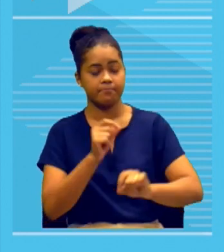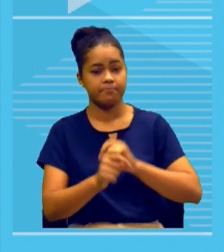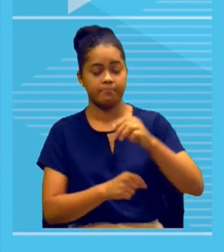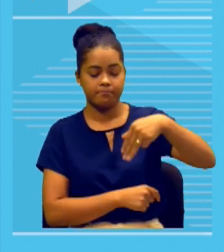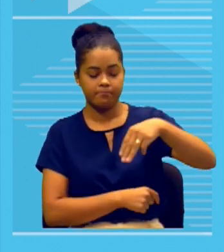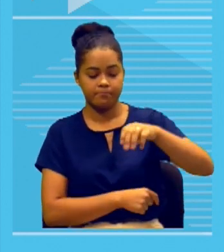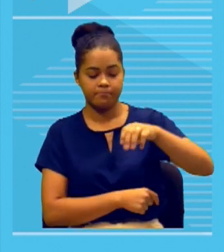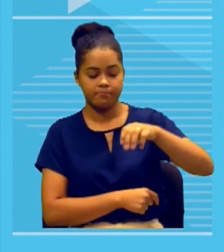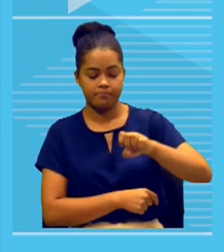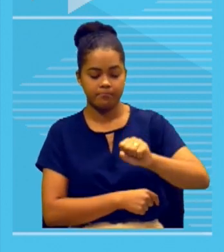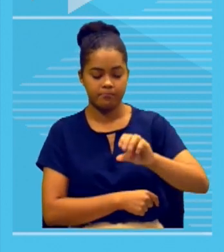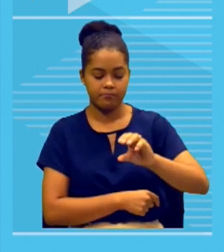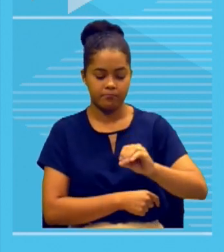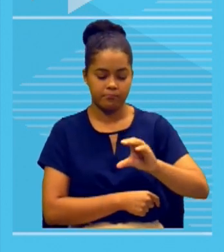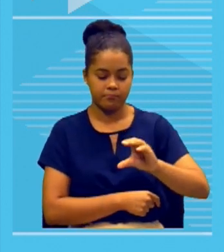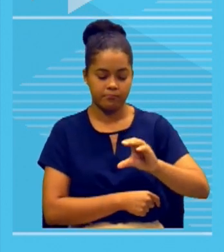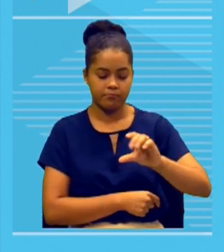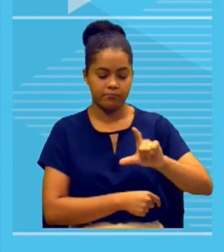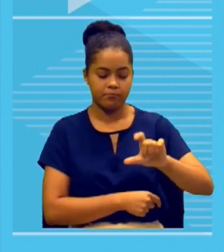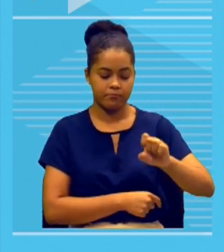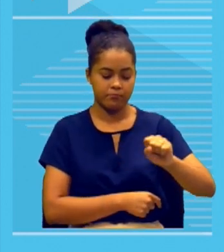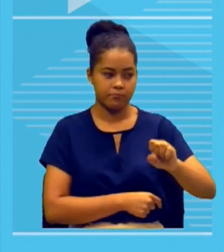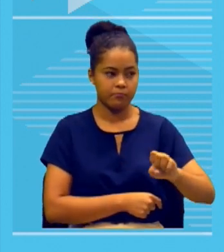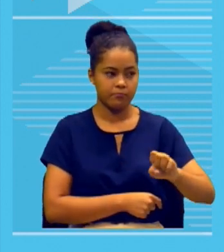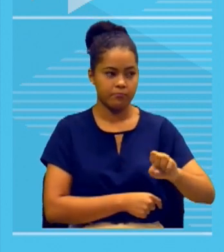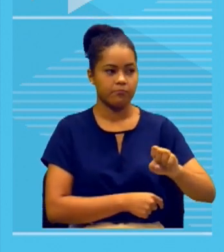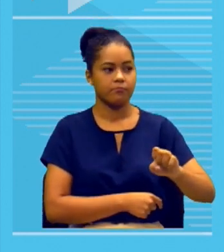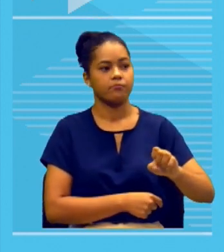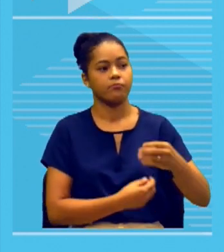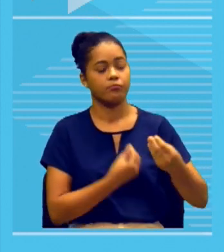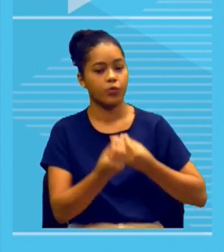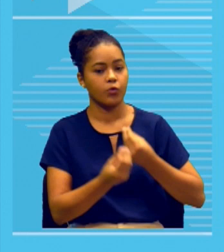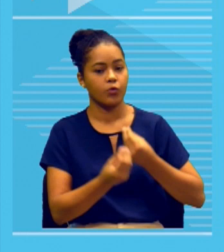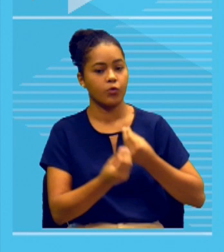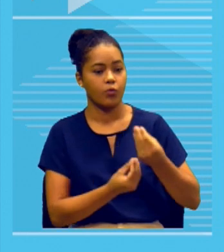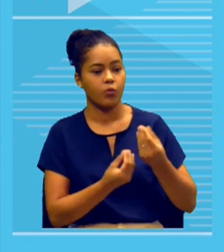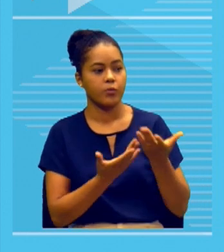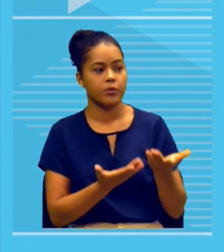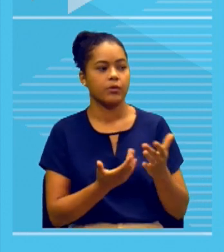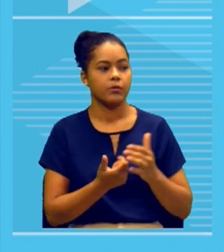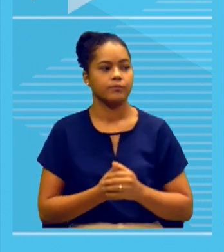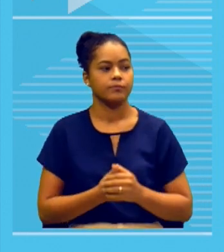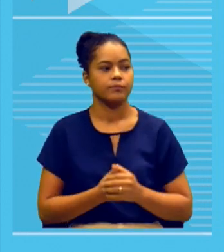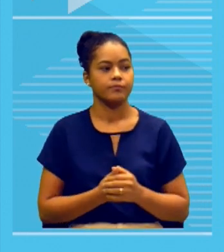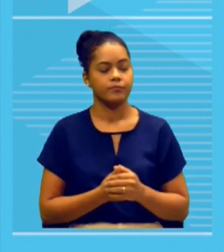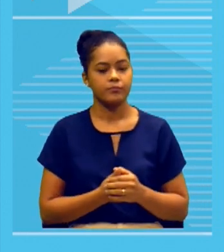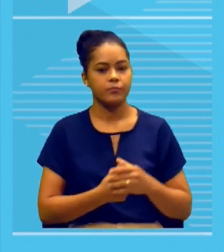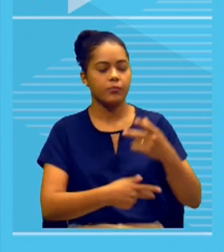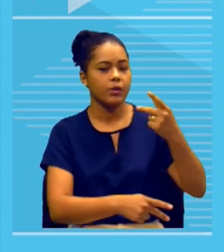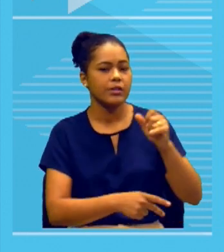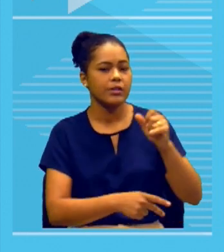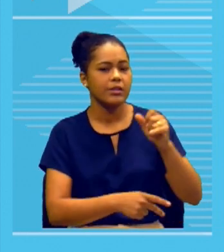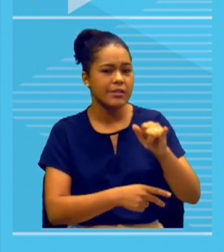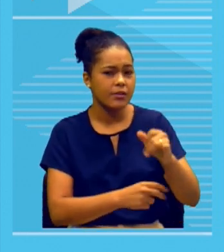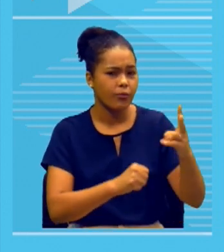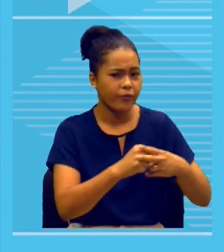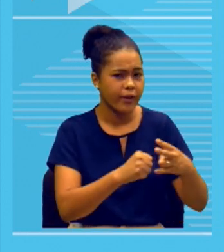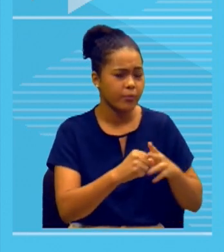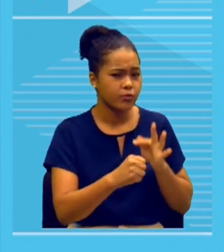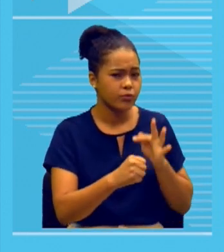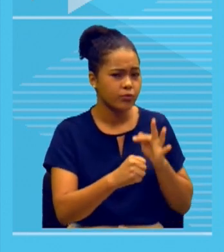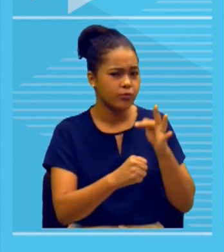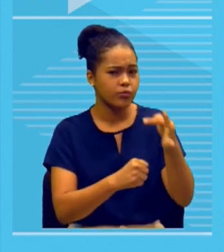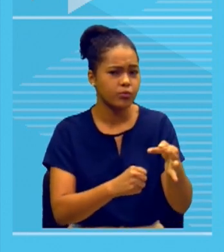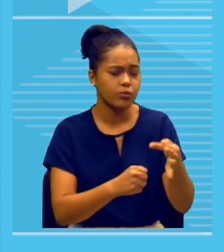meio né jamais se coloca pronome após verbo no futuro viu então